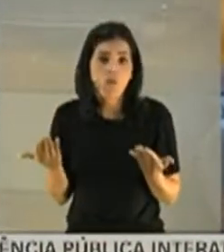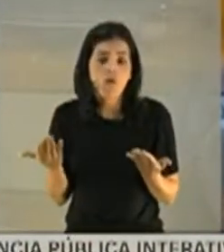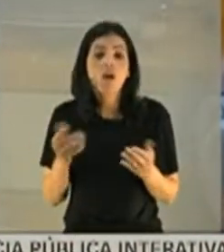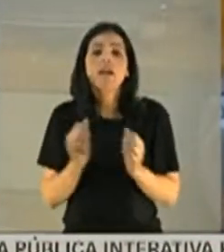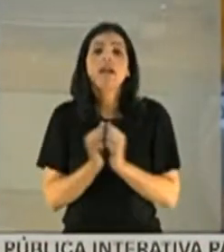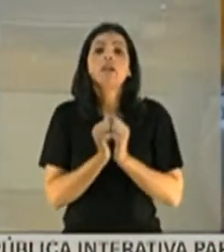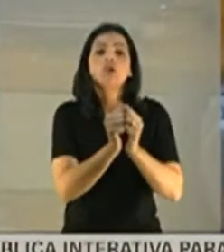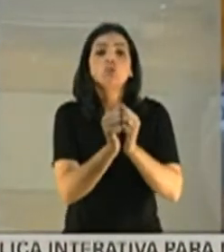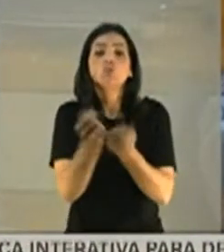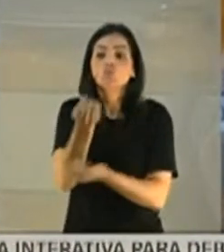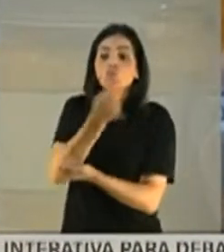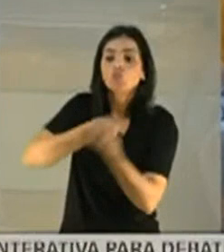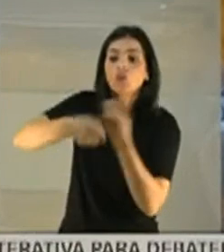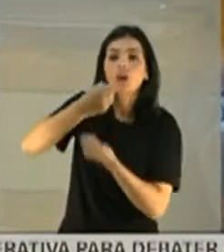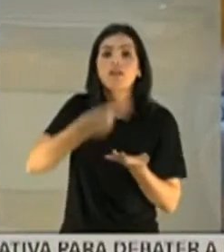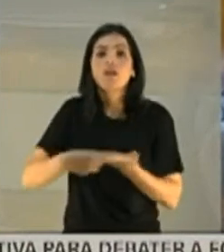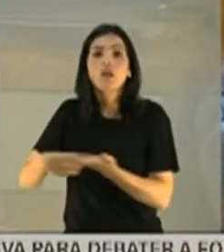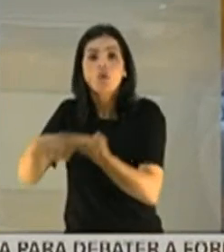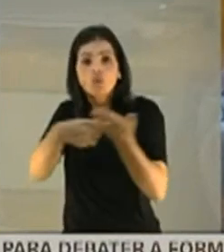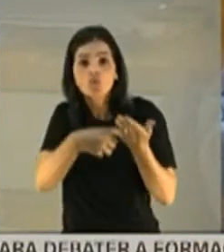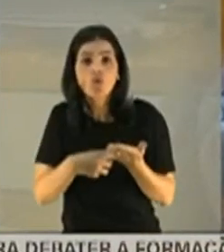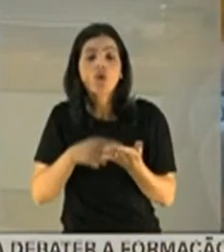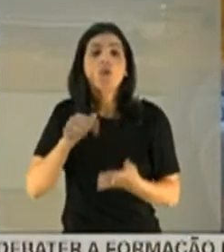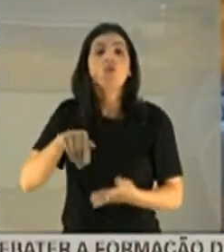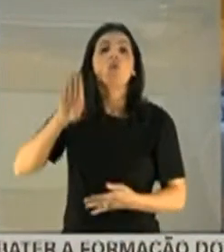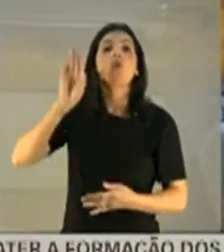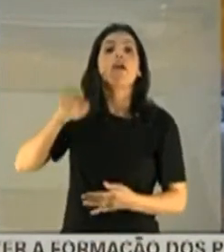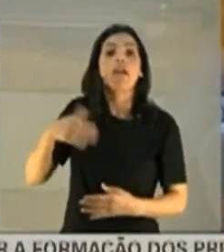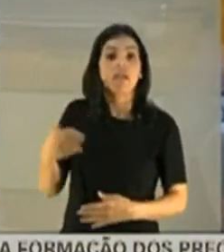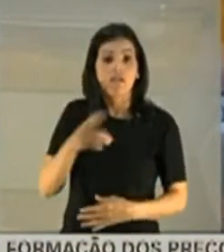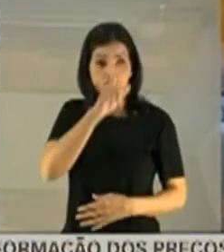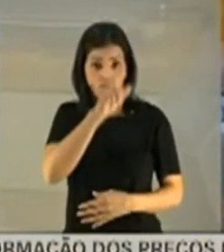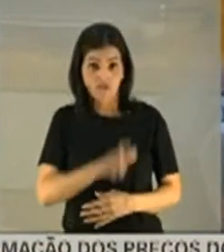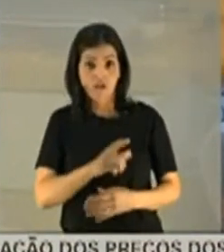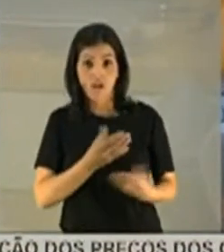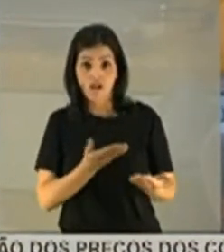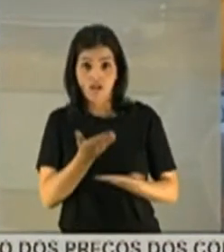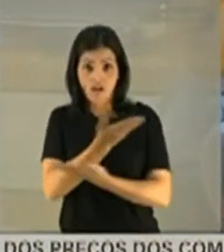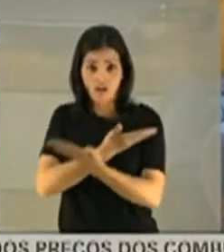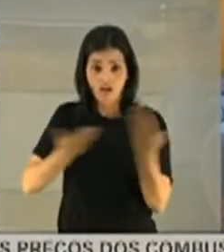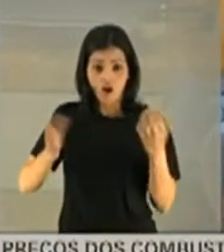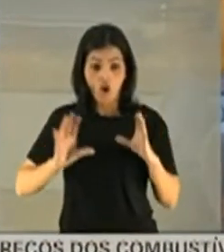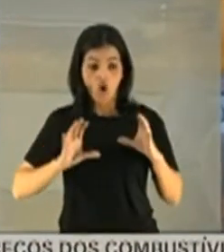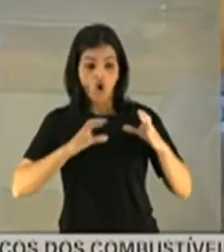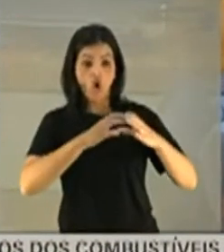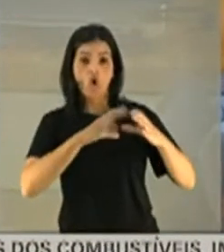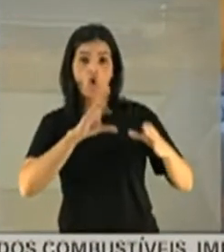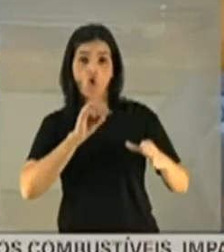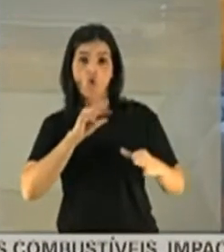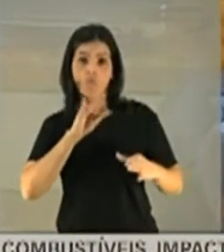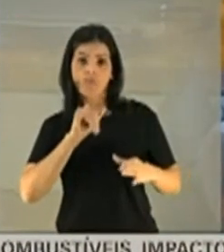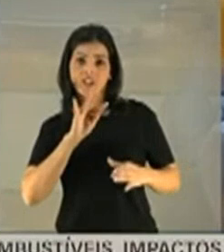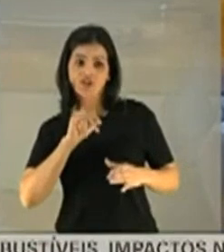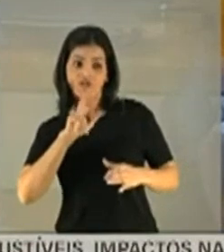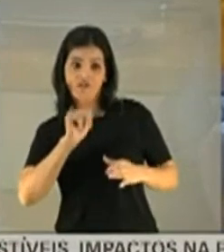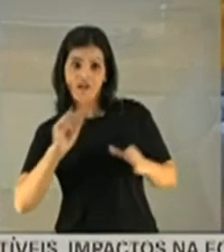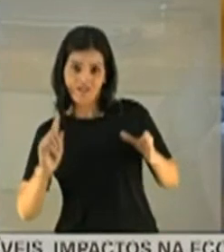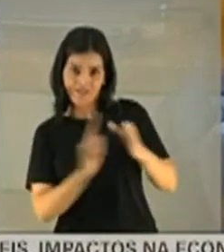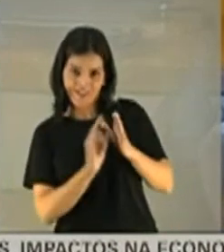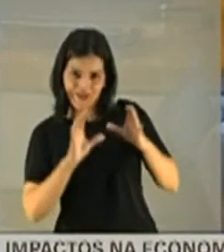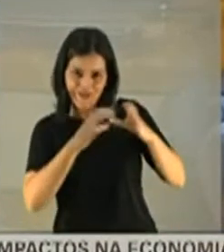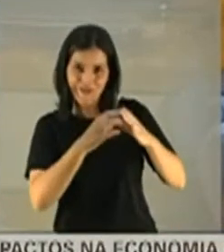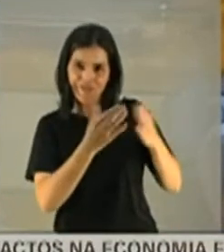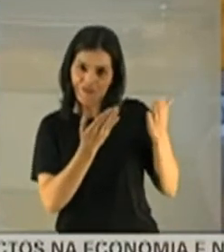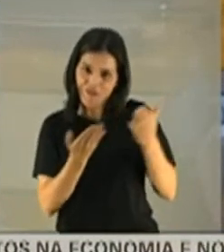Com quem negociou, caso tenha negociado? E se o senhor integrava comitivas do governo brasileiro e quais seriam